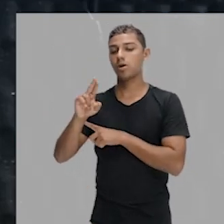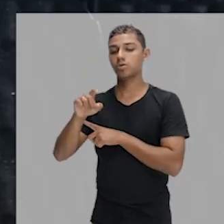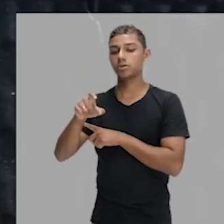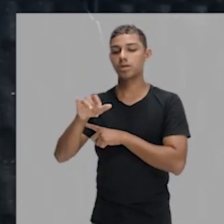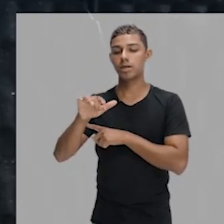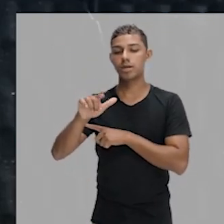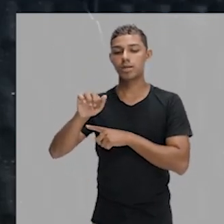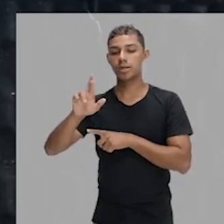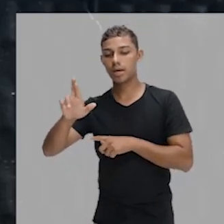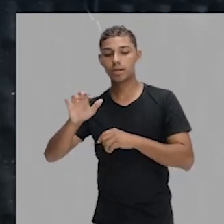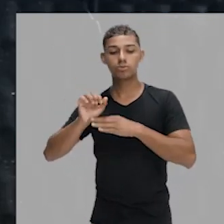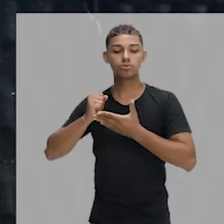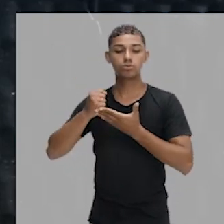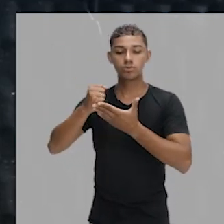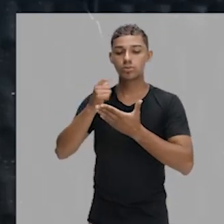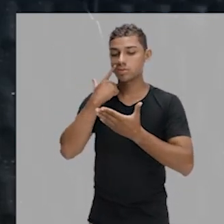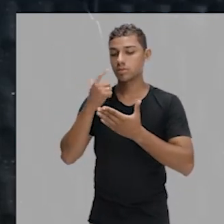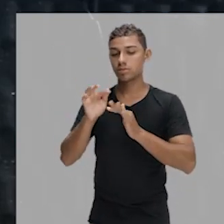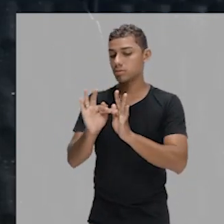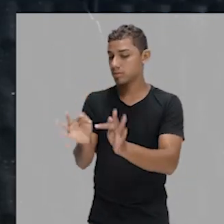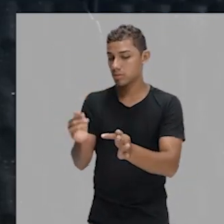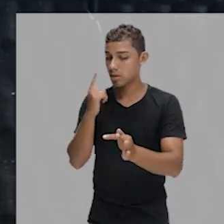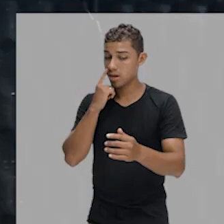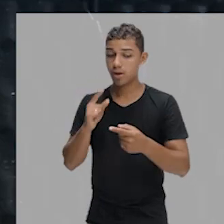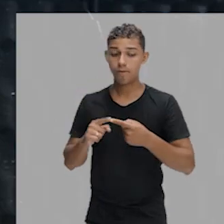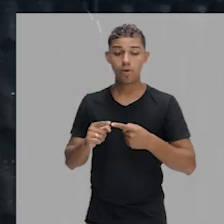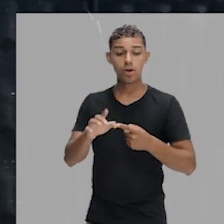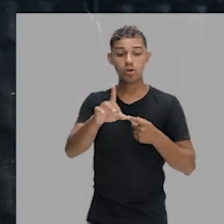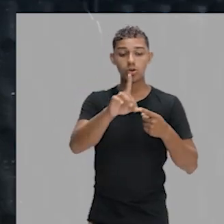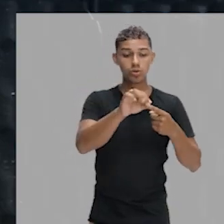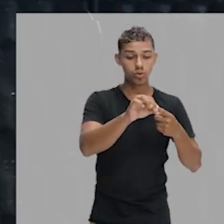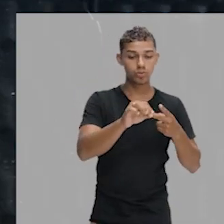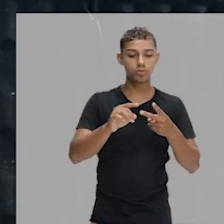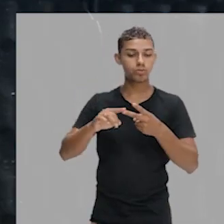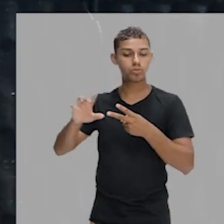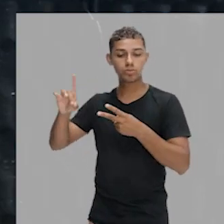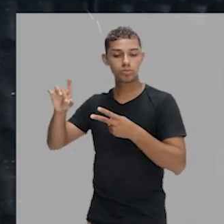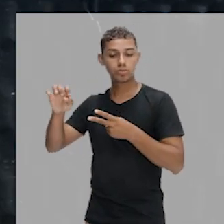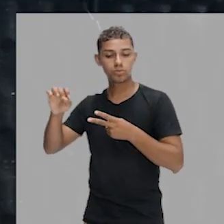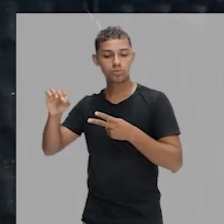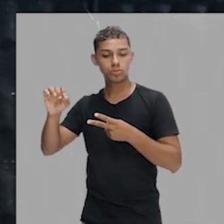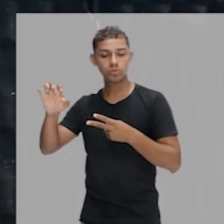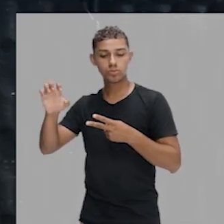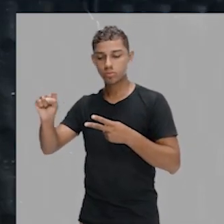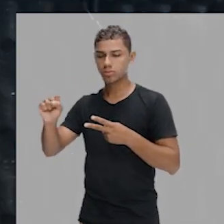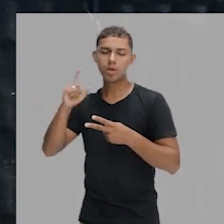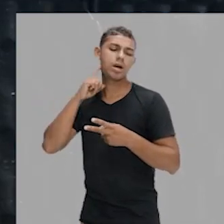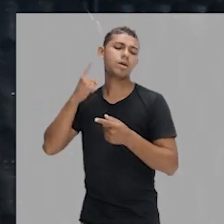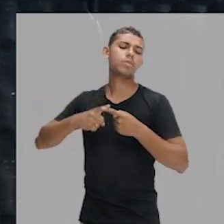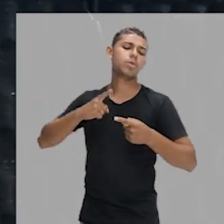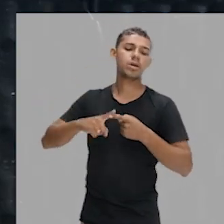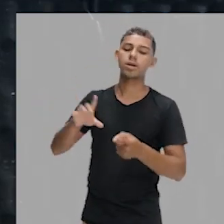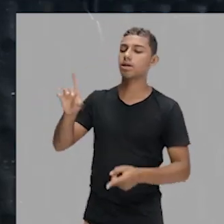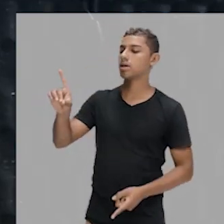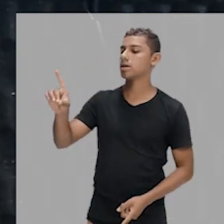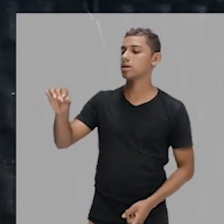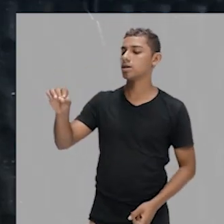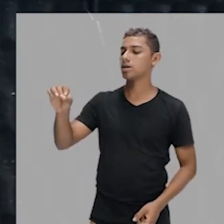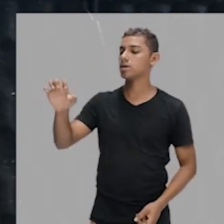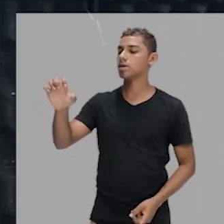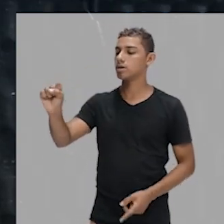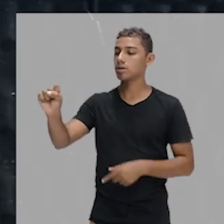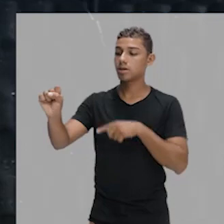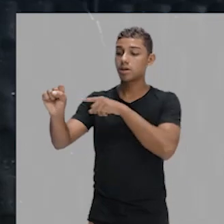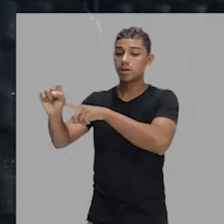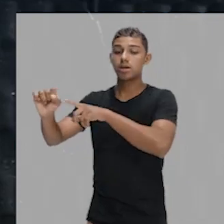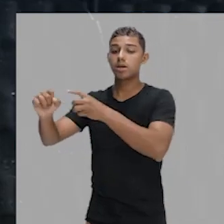no presente simples que o nosso verbo auxiliar é o do e does. Por que does? Porque nas terceiras